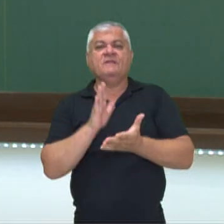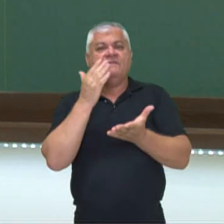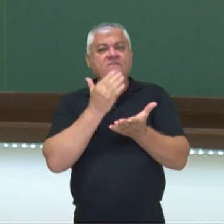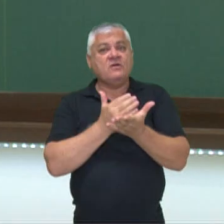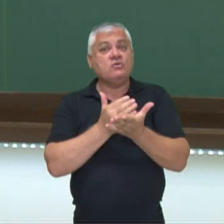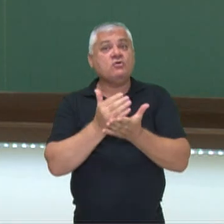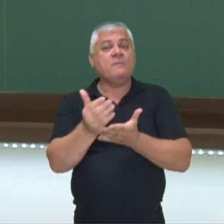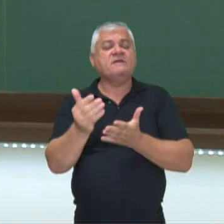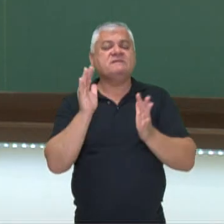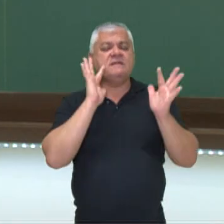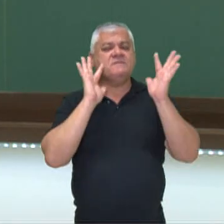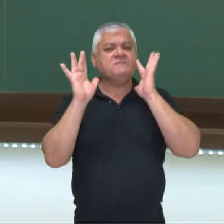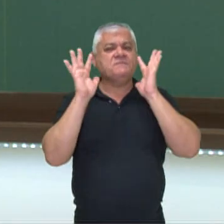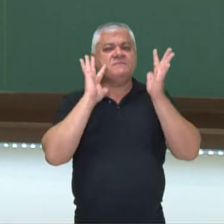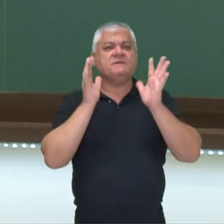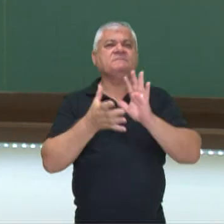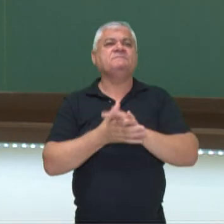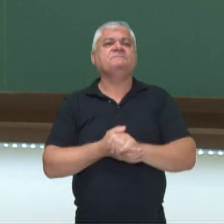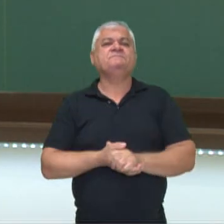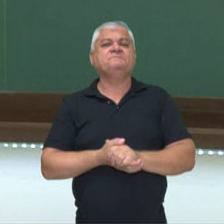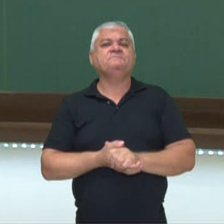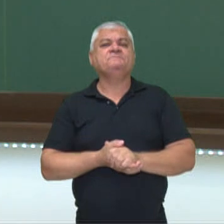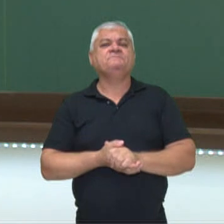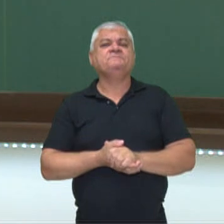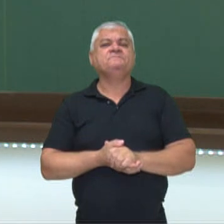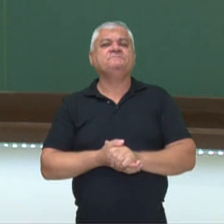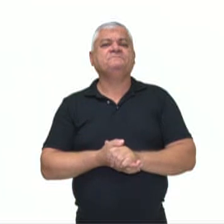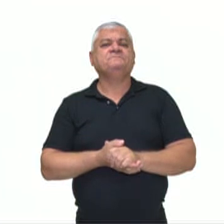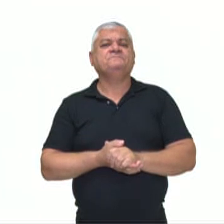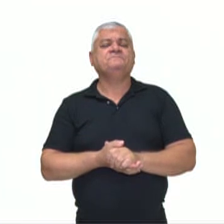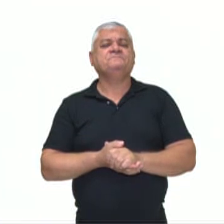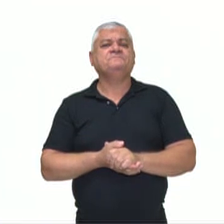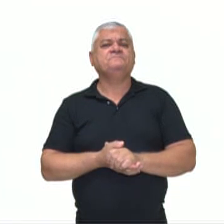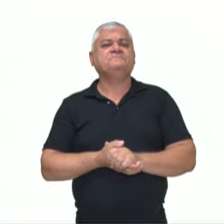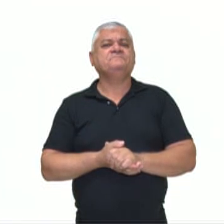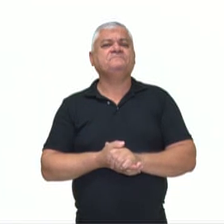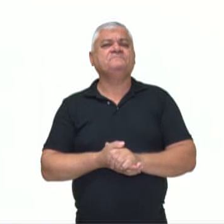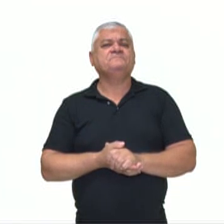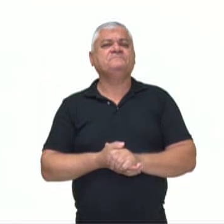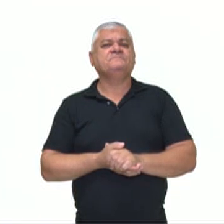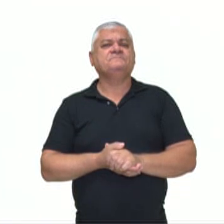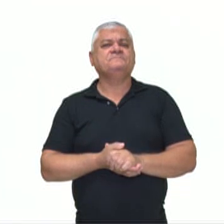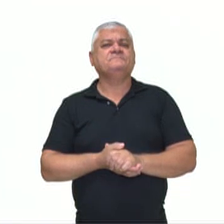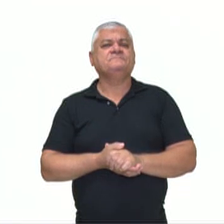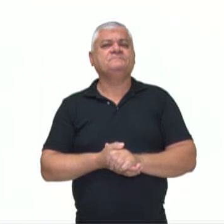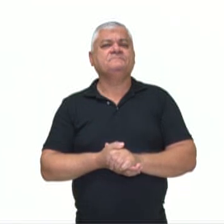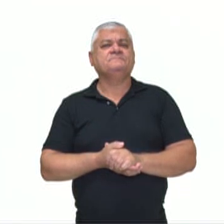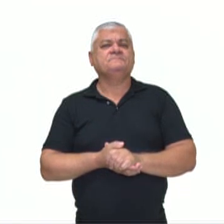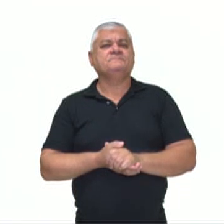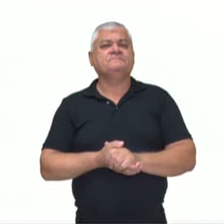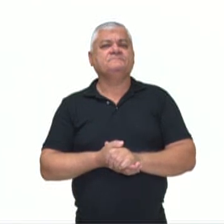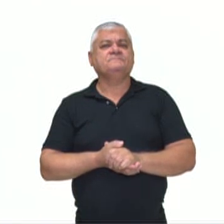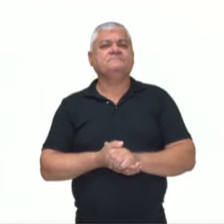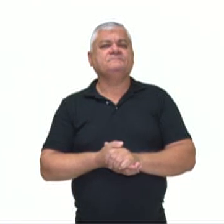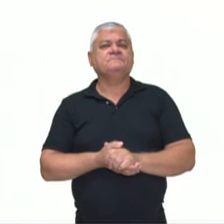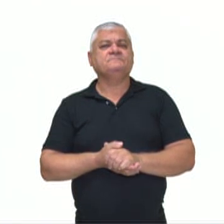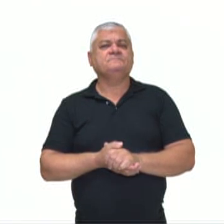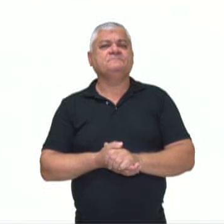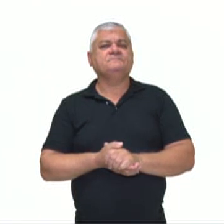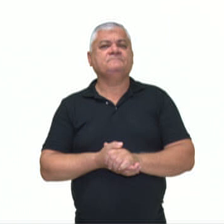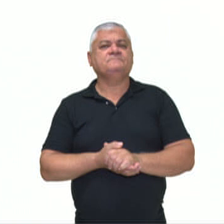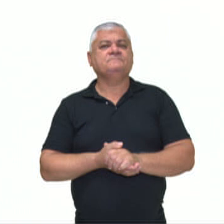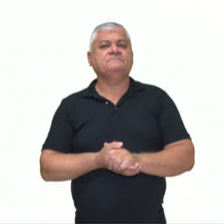a reflexionar. ¿Ya pensaste cómo cambiamos la manera de hablar de acuerdo com o contexto e